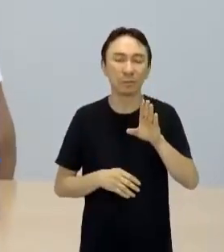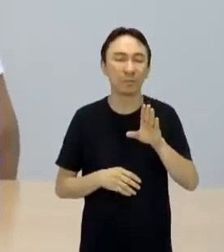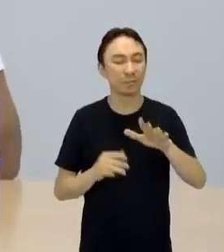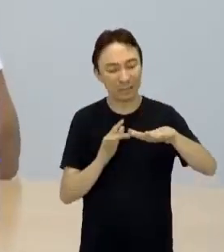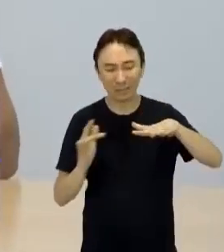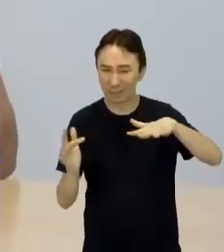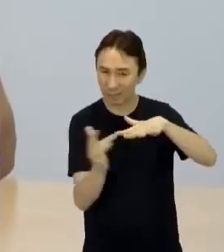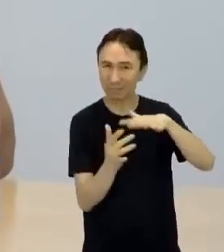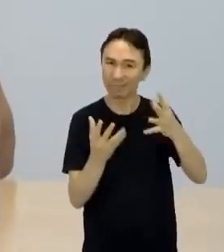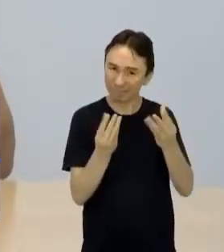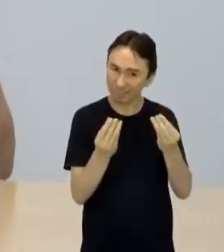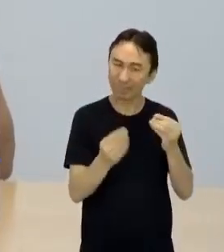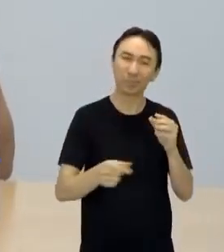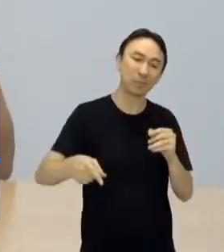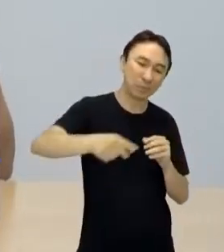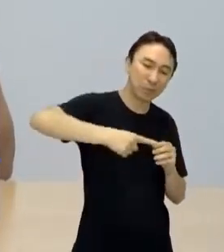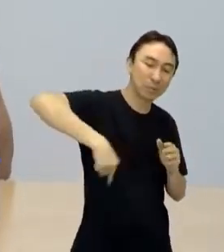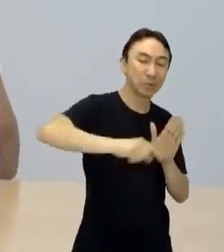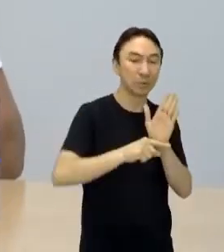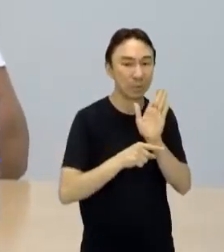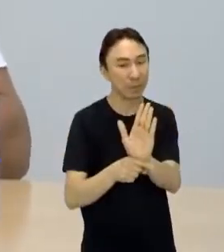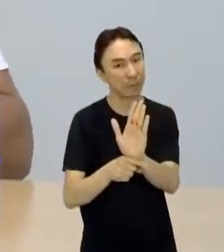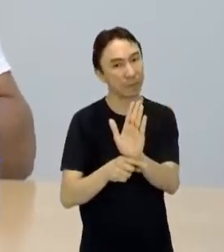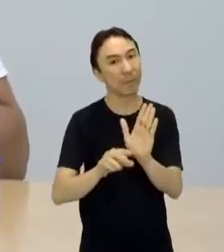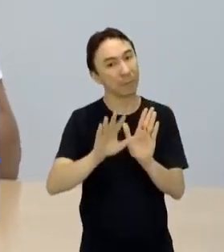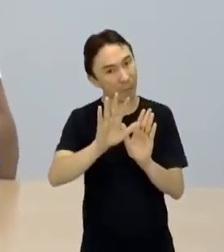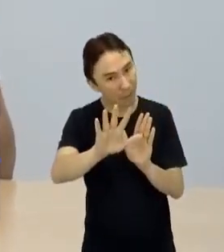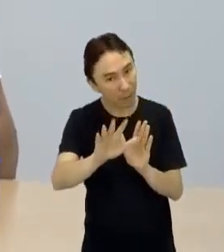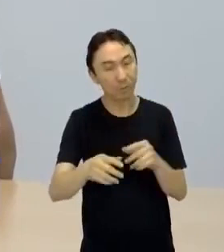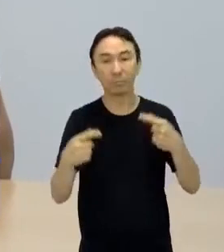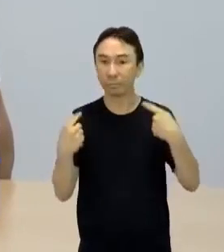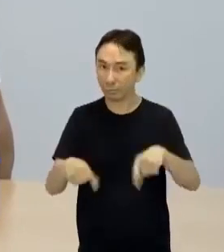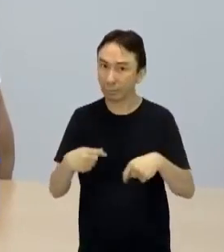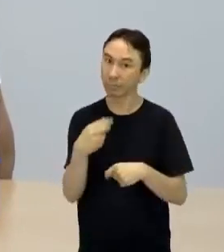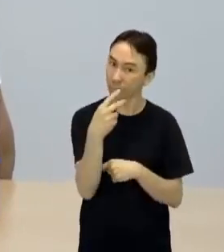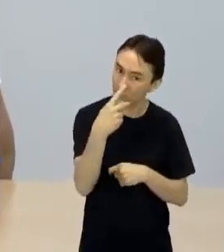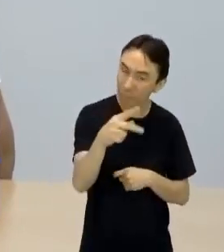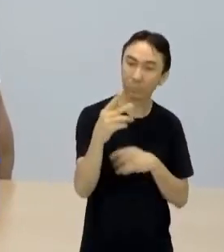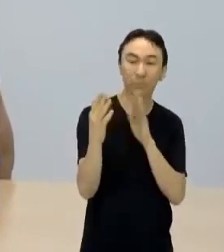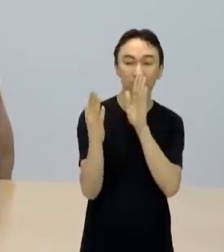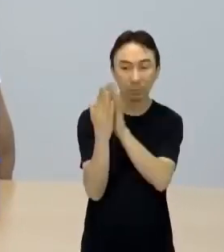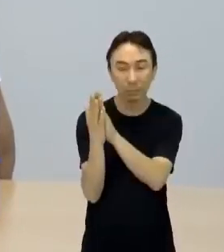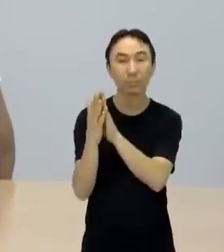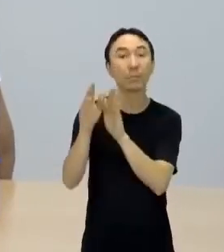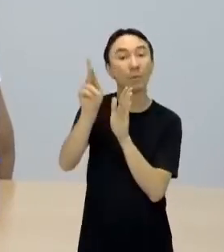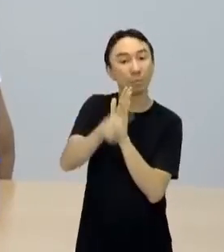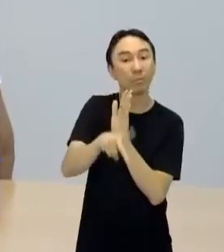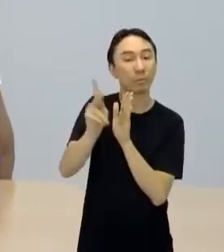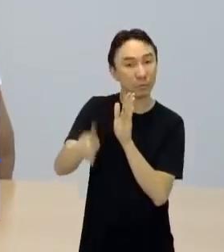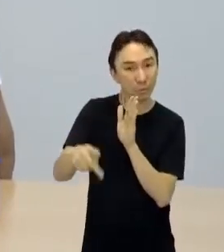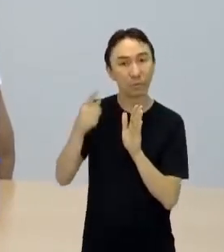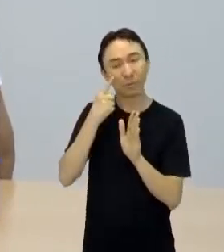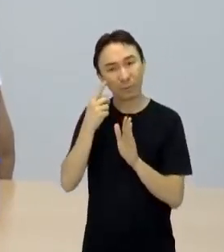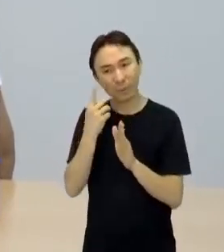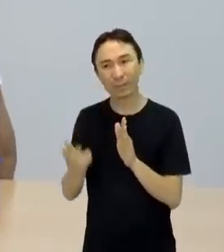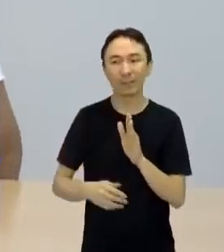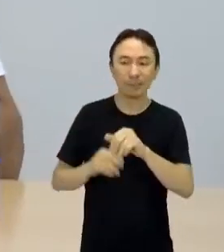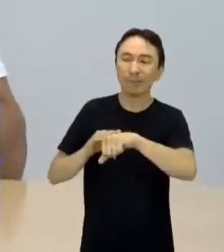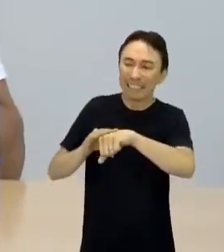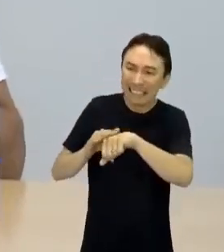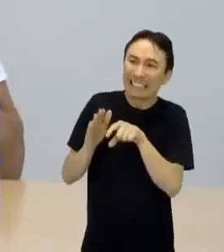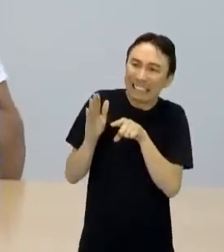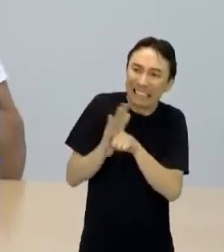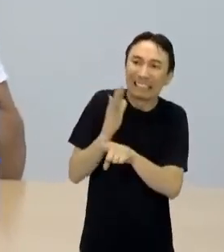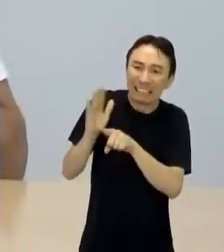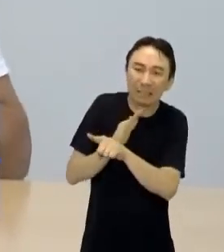ali e tal, mas nada como seu professor, para você pegar aí as dúvidas, as questões e tal, e debater com ele da melhor forma. Eu